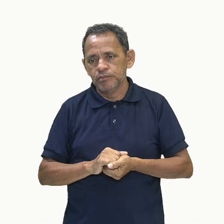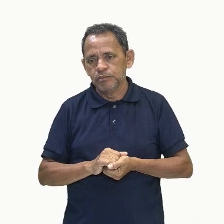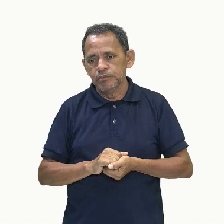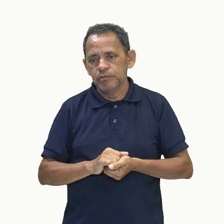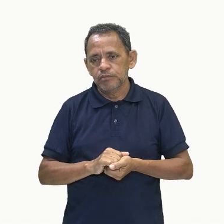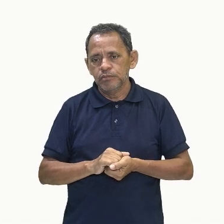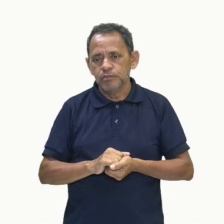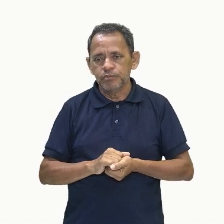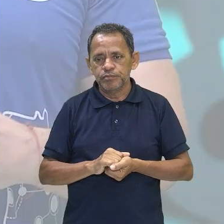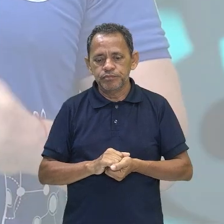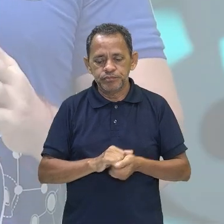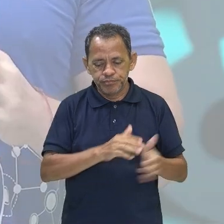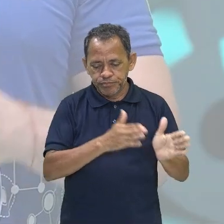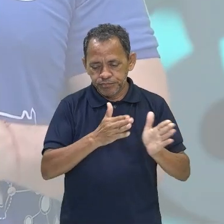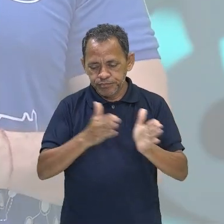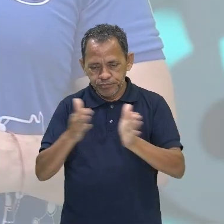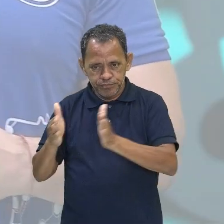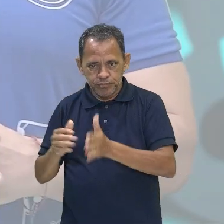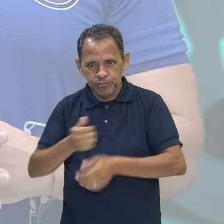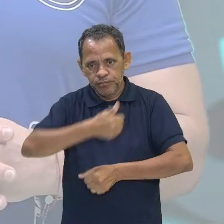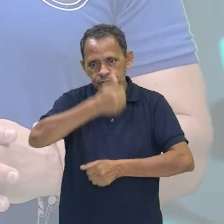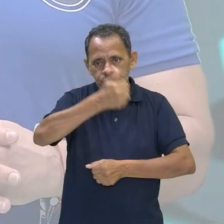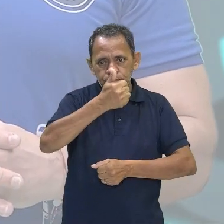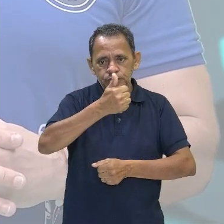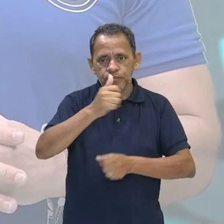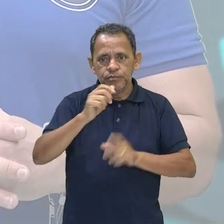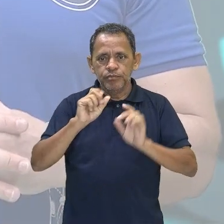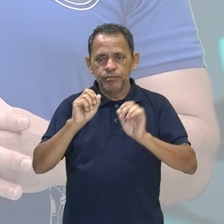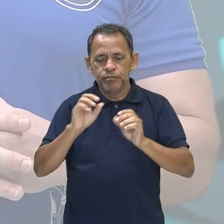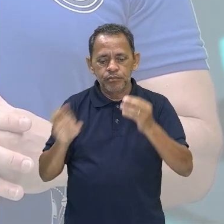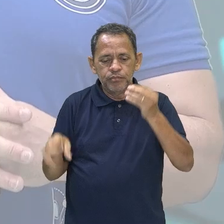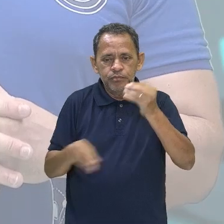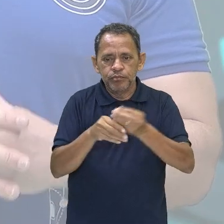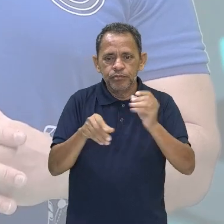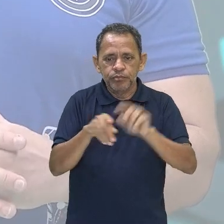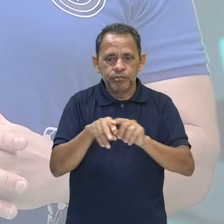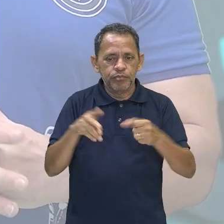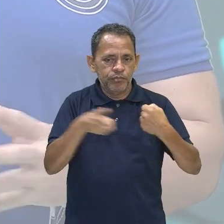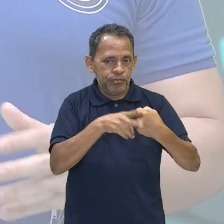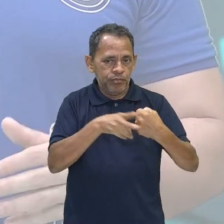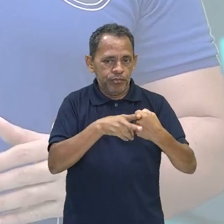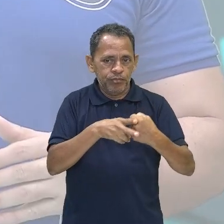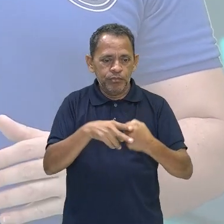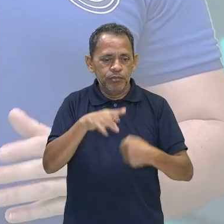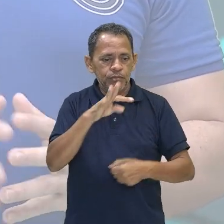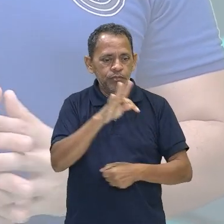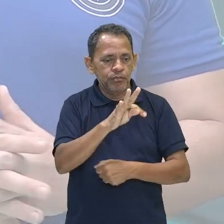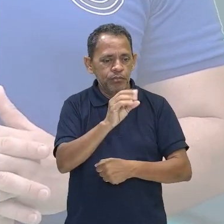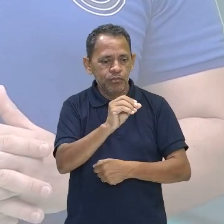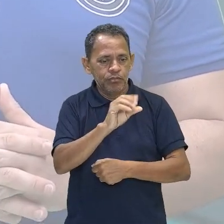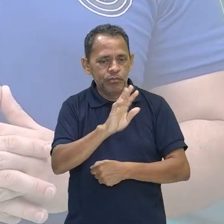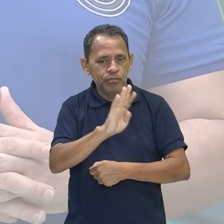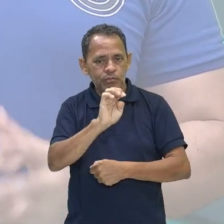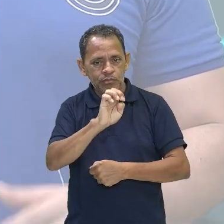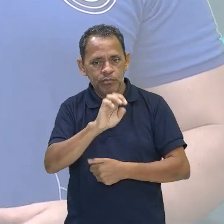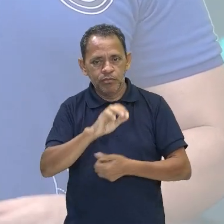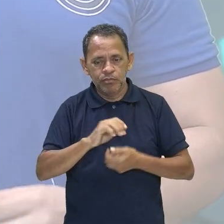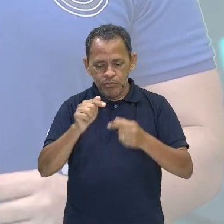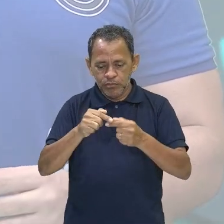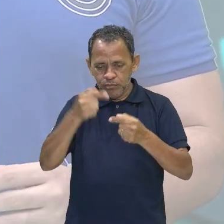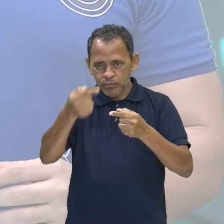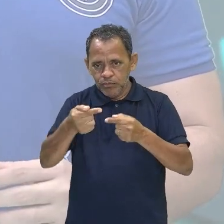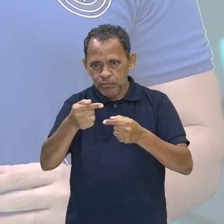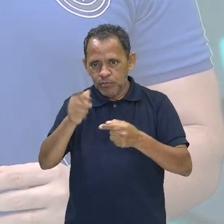seguinte forma, olha só. A primeira coisa que você tem que acrescentar é o verbo to be. Logo após, você vai utilizar